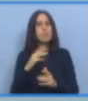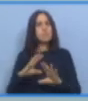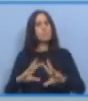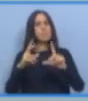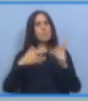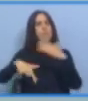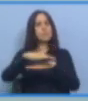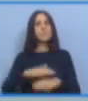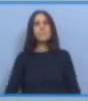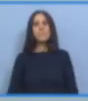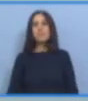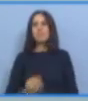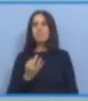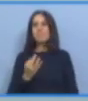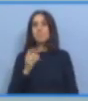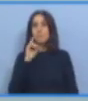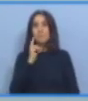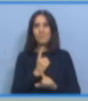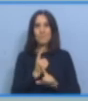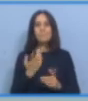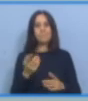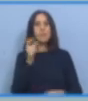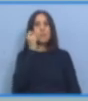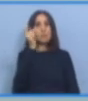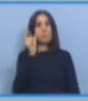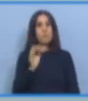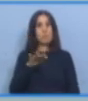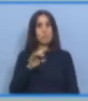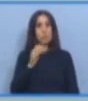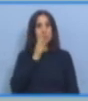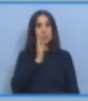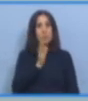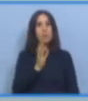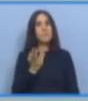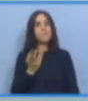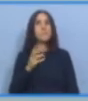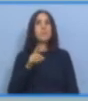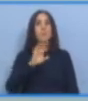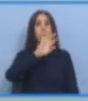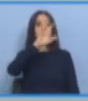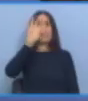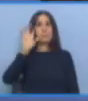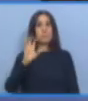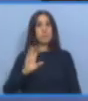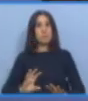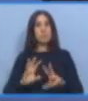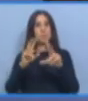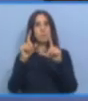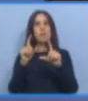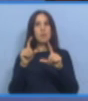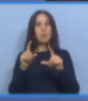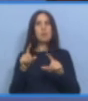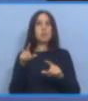povos? Sim, esta questão também, como o Francisco dizia, é para os países em desenvolvimento